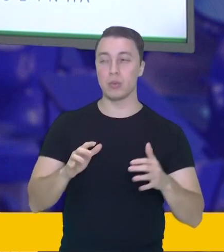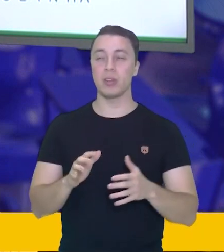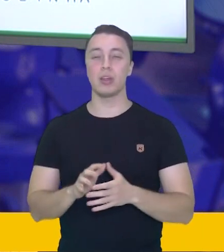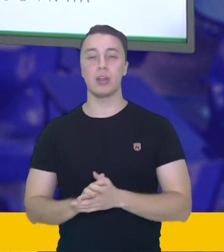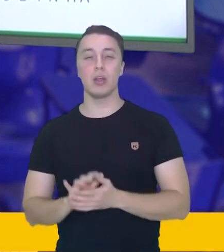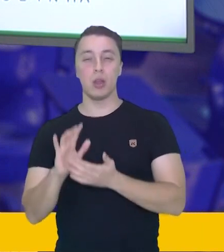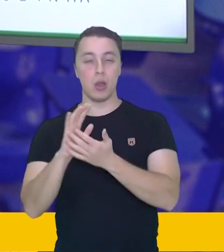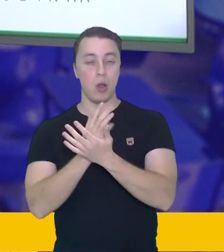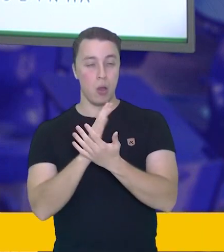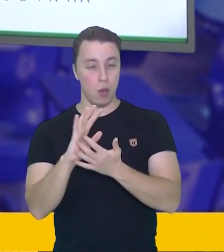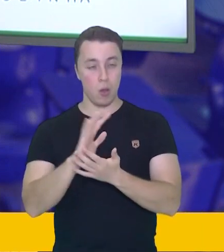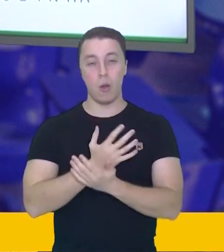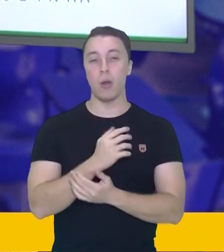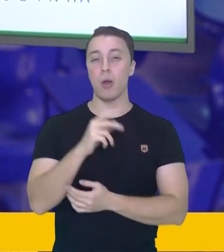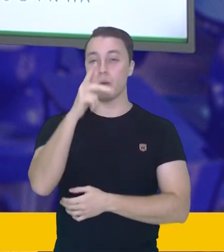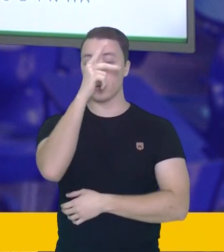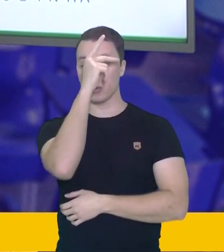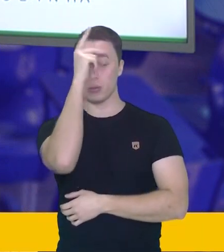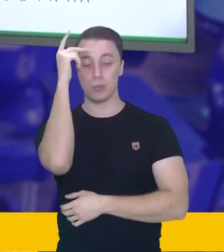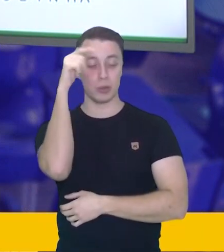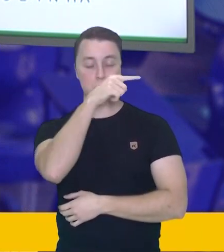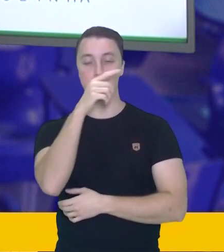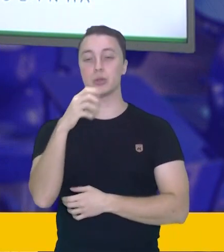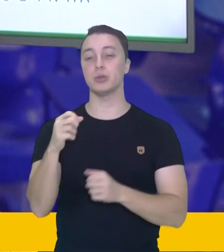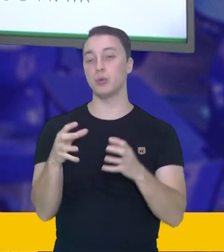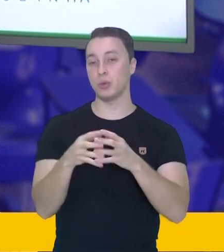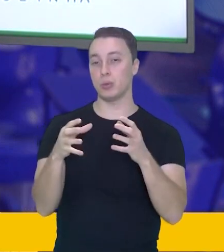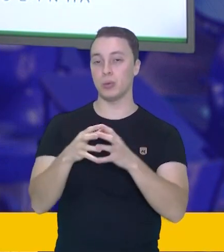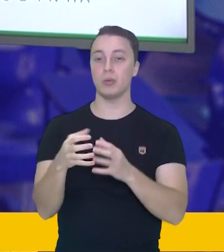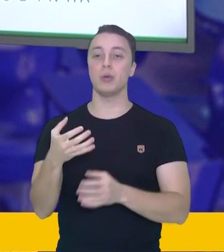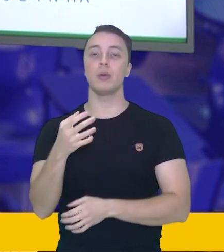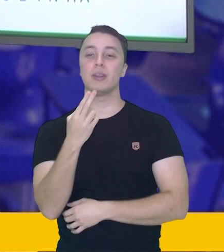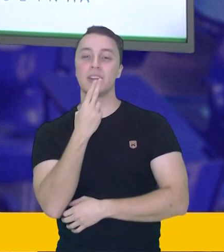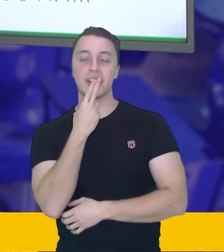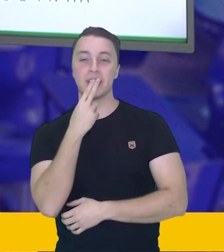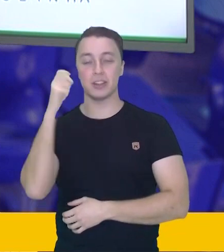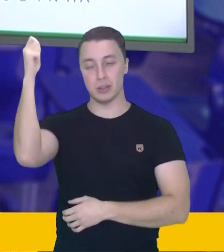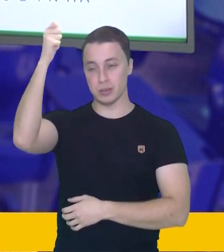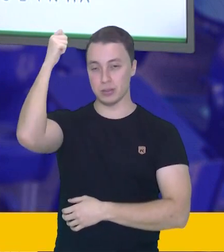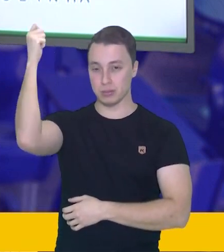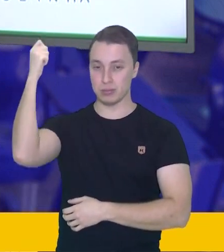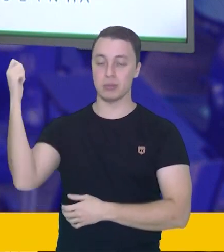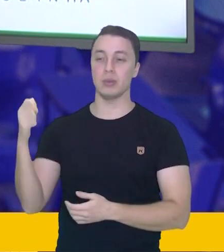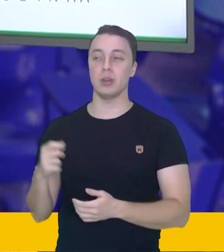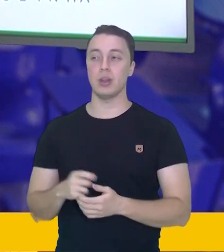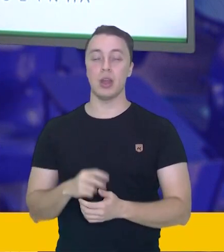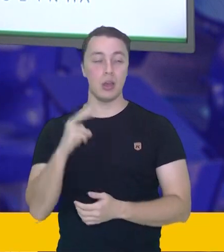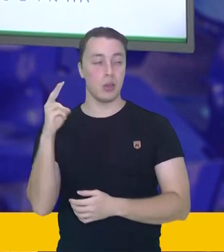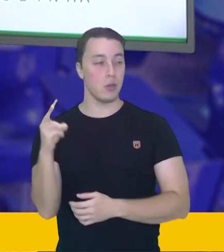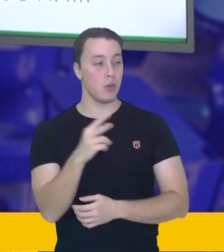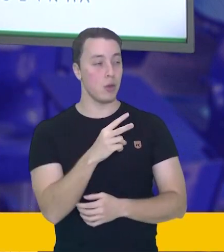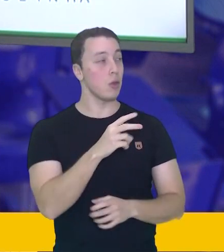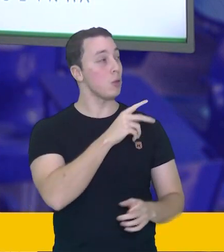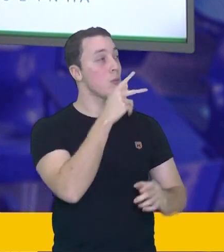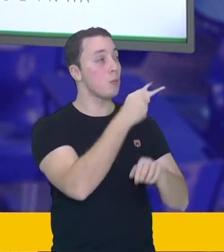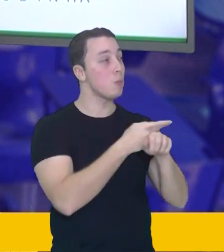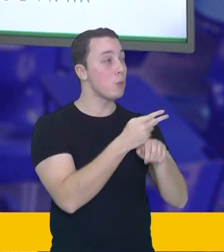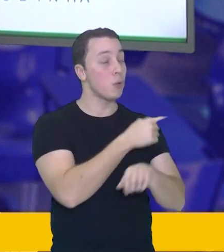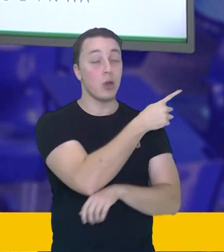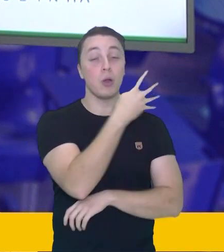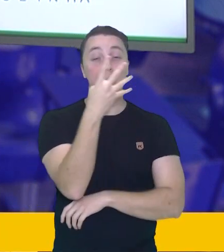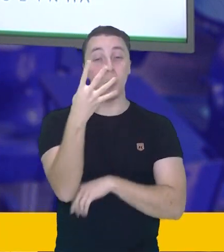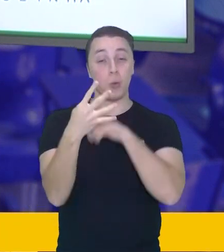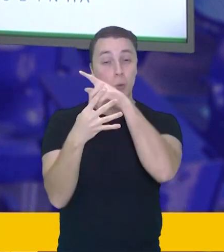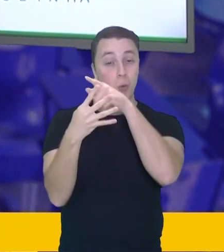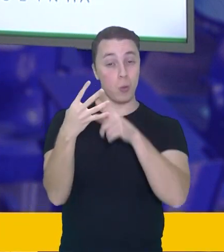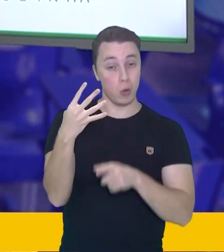Mônica. Procure no caça-palavra o nome de 4 desses personagens. Vocês encontraram os 4?